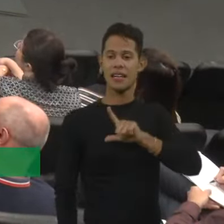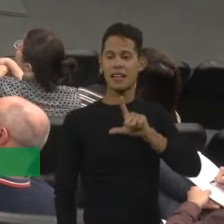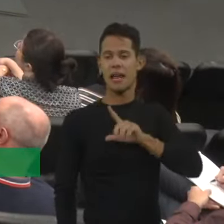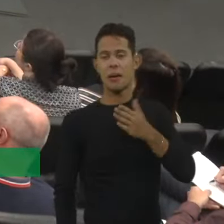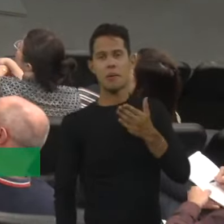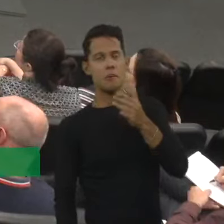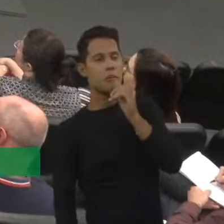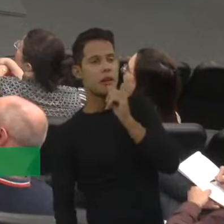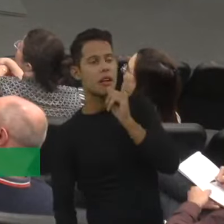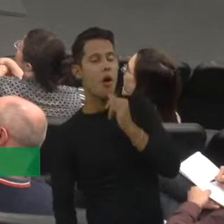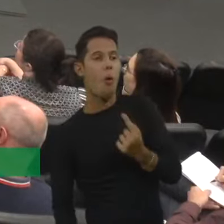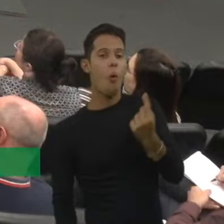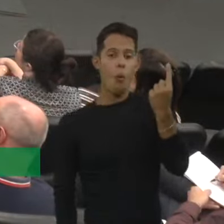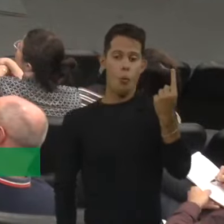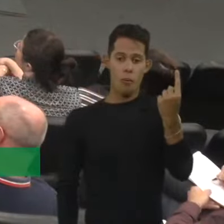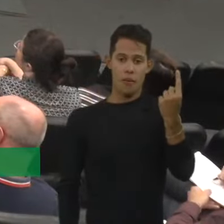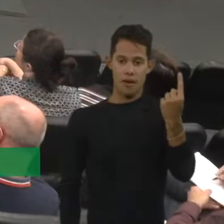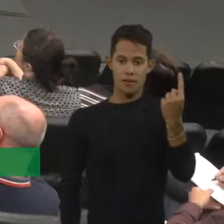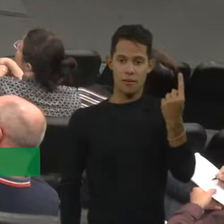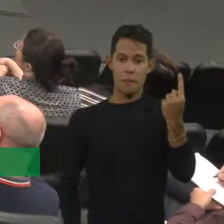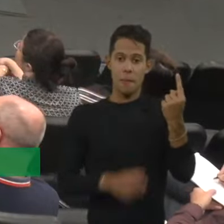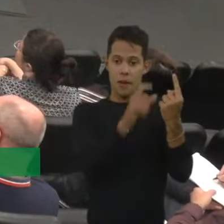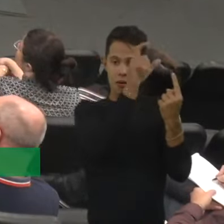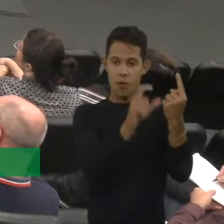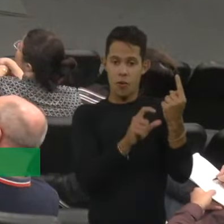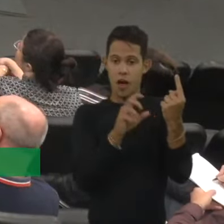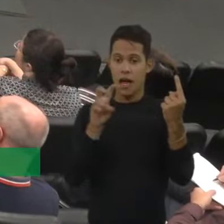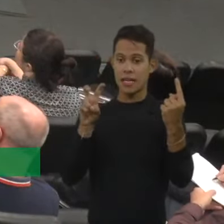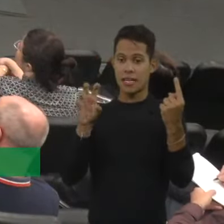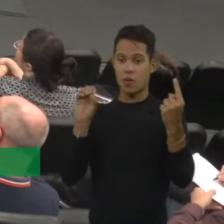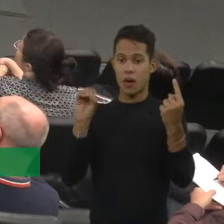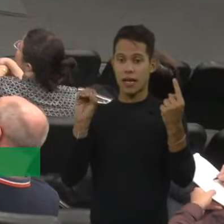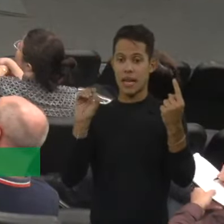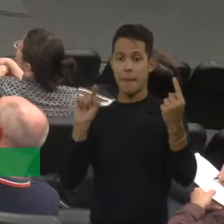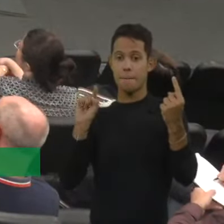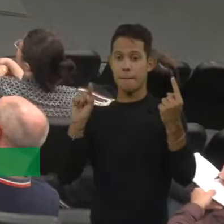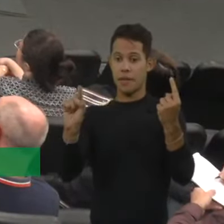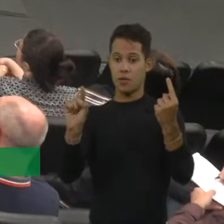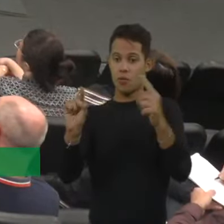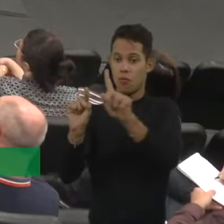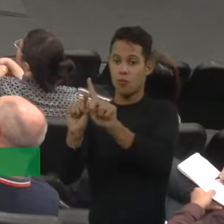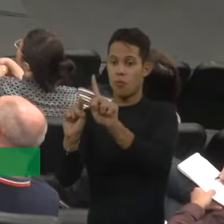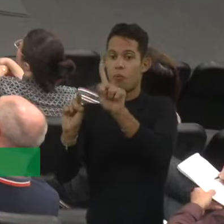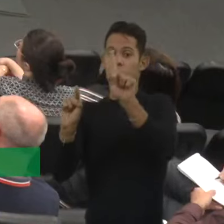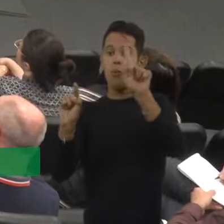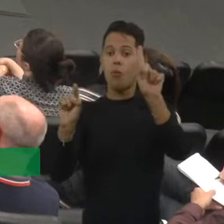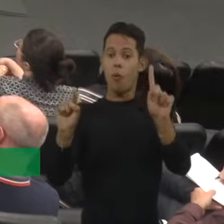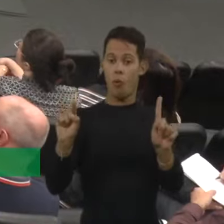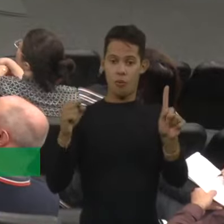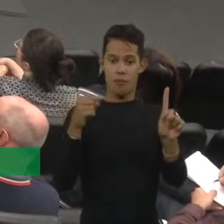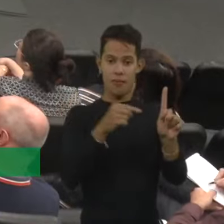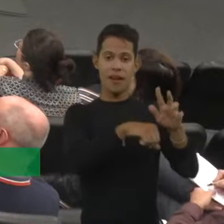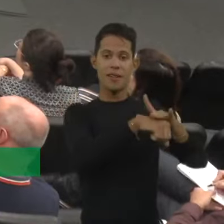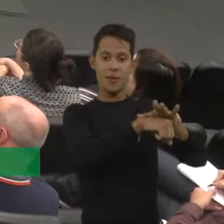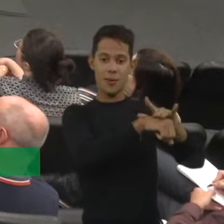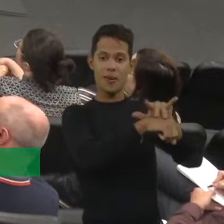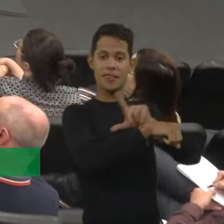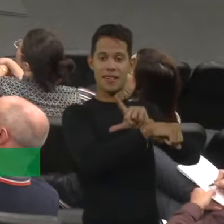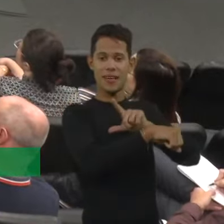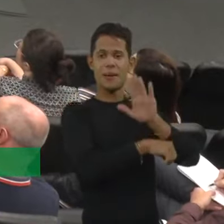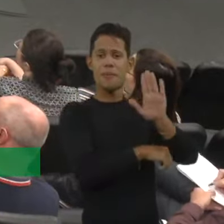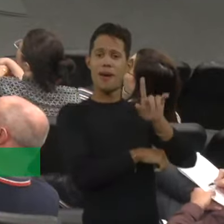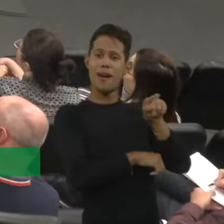50 mil. Lá tem 25 mil habitantes, mas só nessa família tem mais de 30